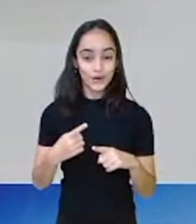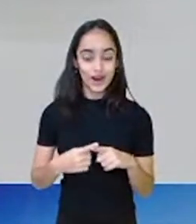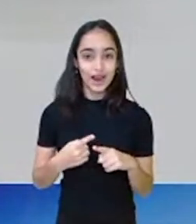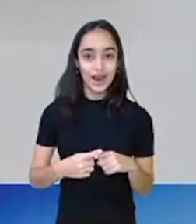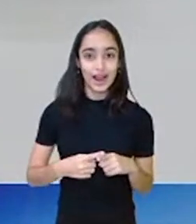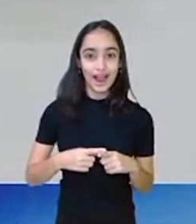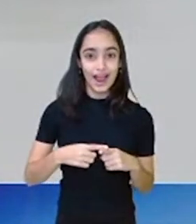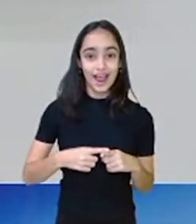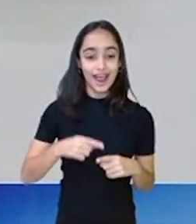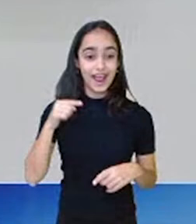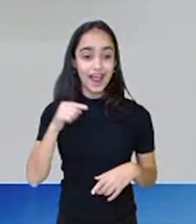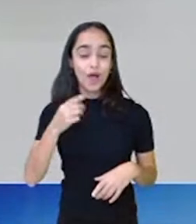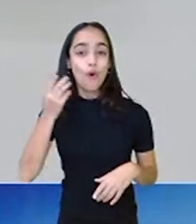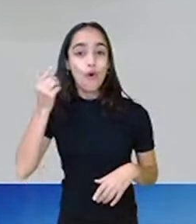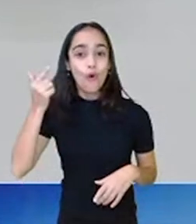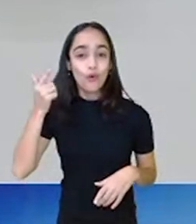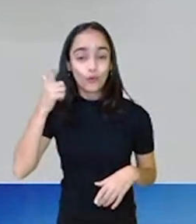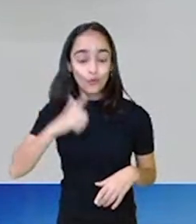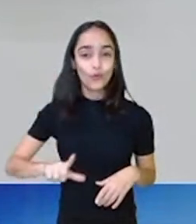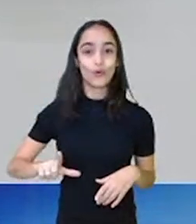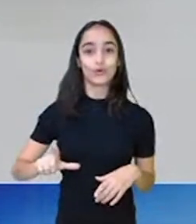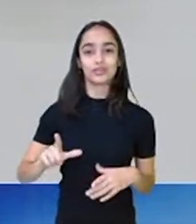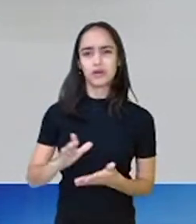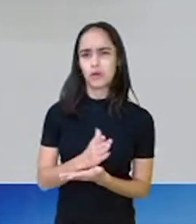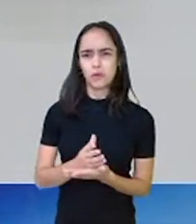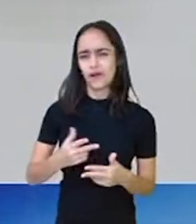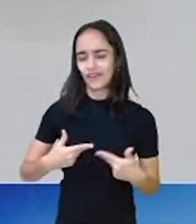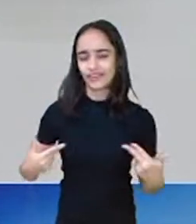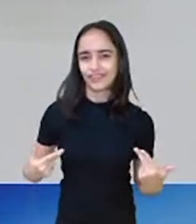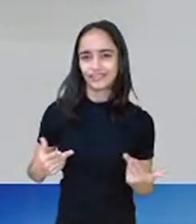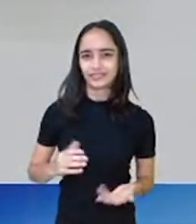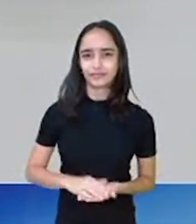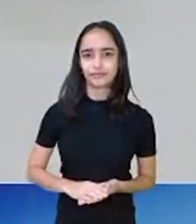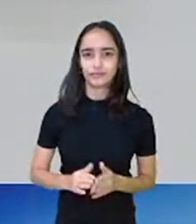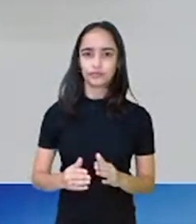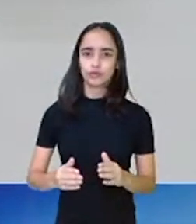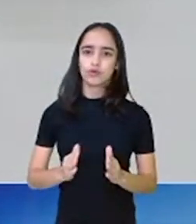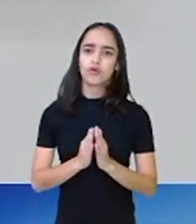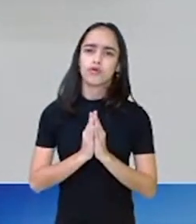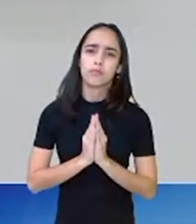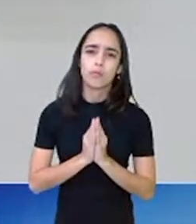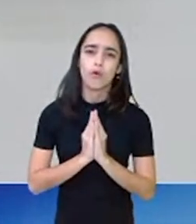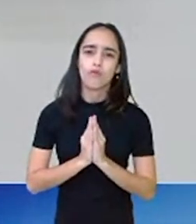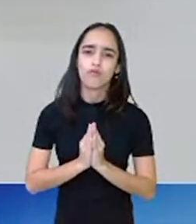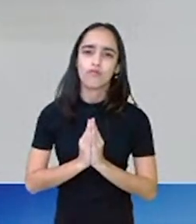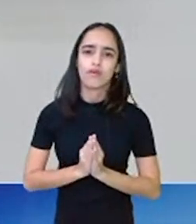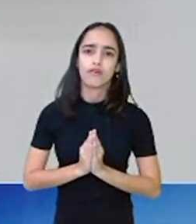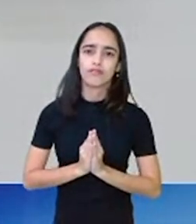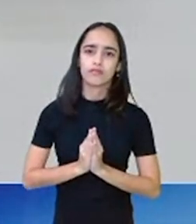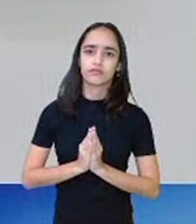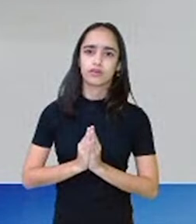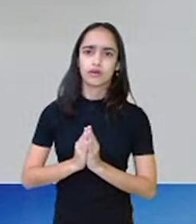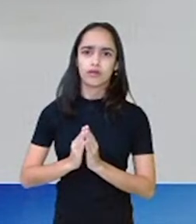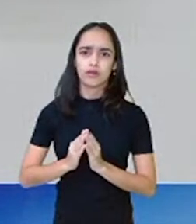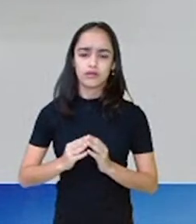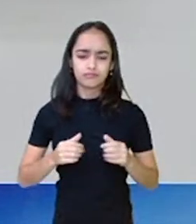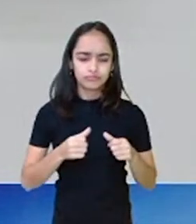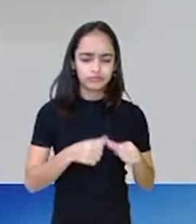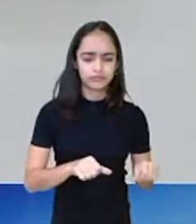alguma coisa. Por favor, não me deixe aqui. Por favor, não me deixe